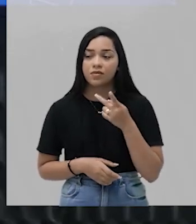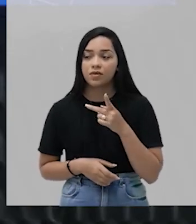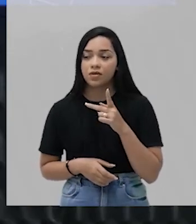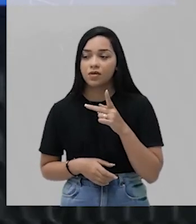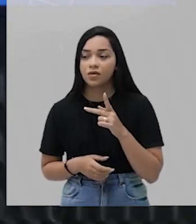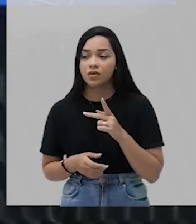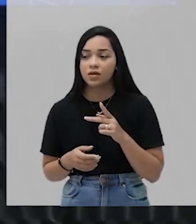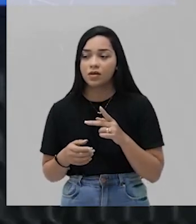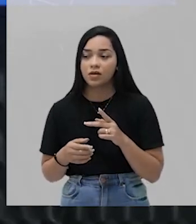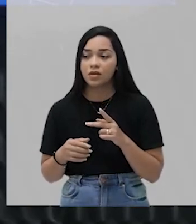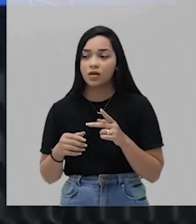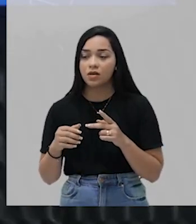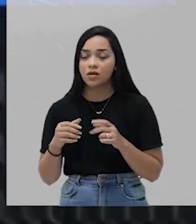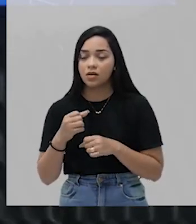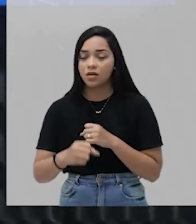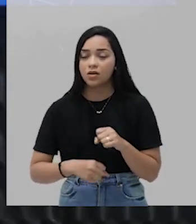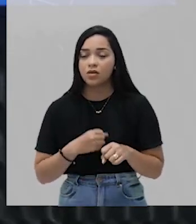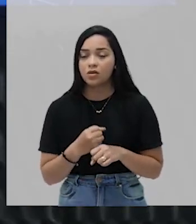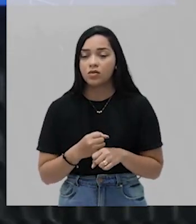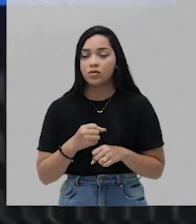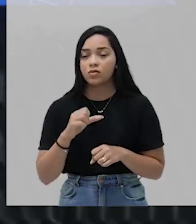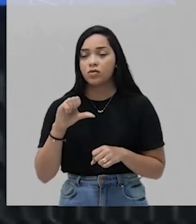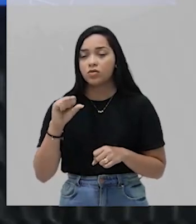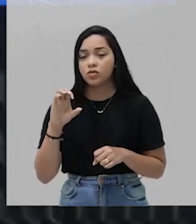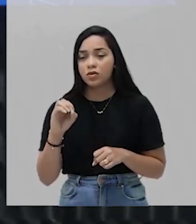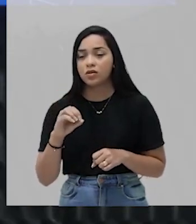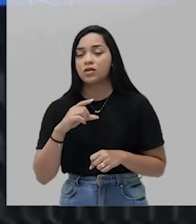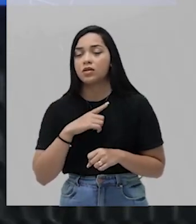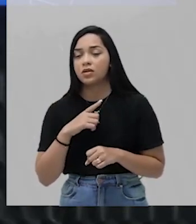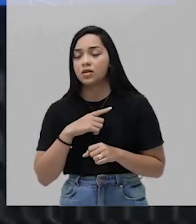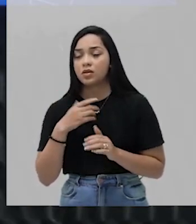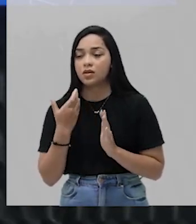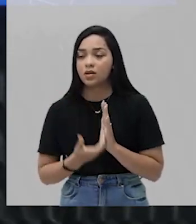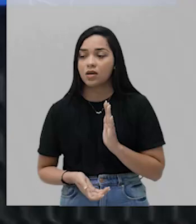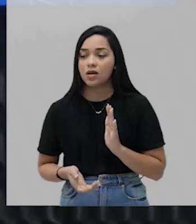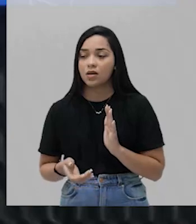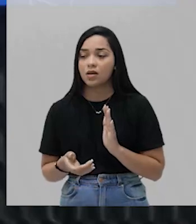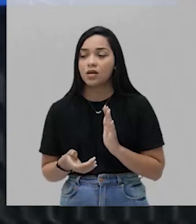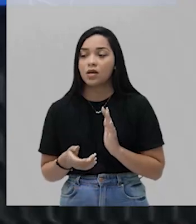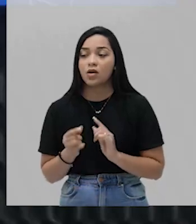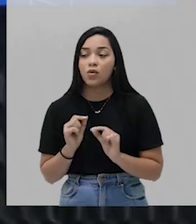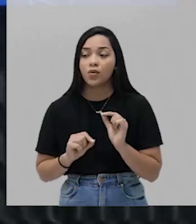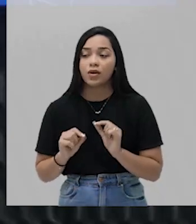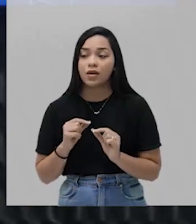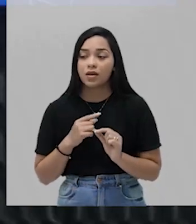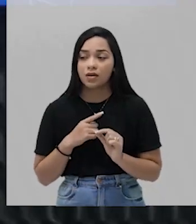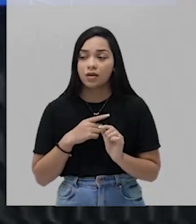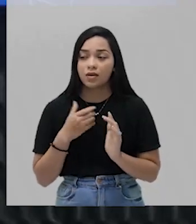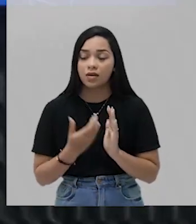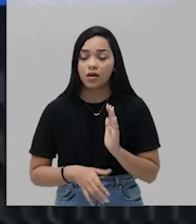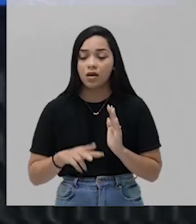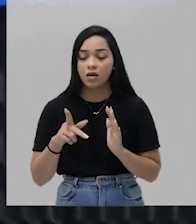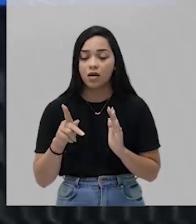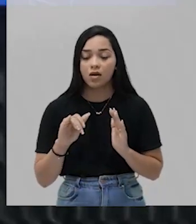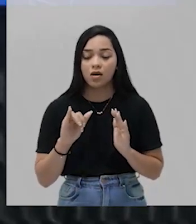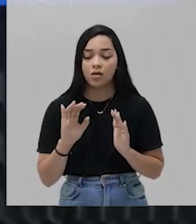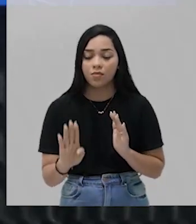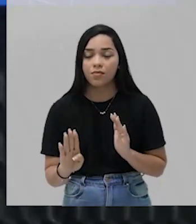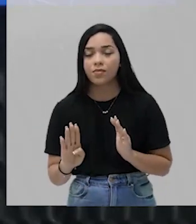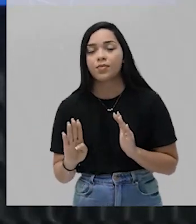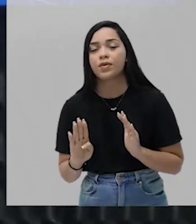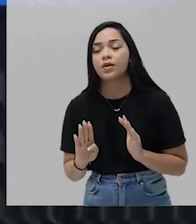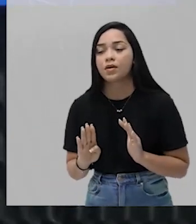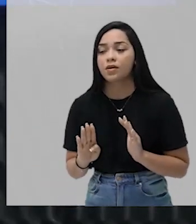década perdida nos anos 80, um dos indicativos da queda da década perdida é o PIB, o nosso PIB